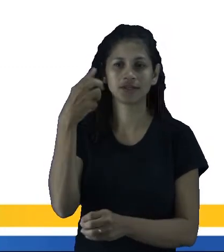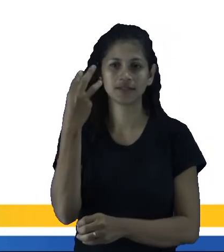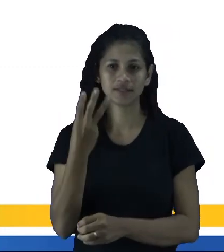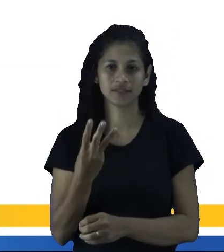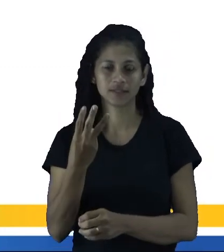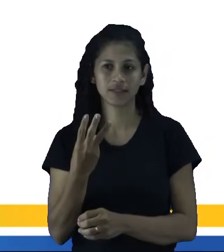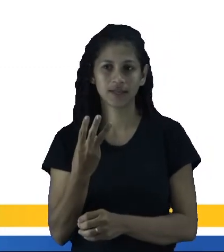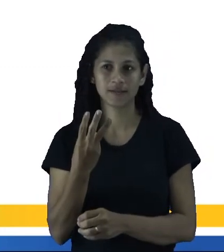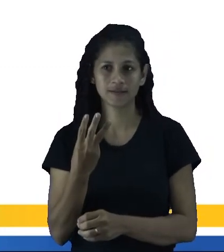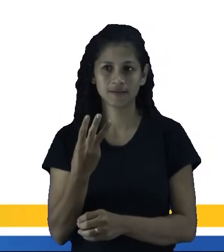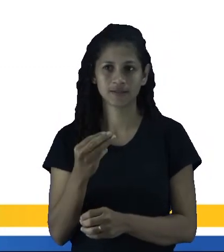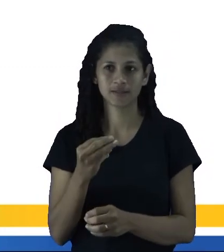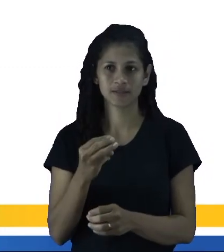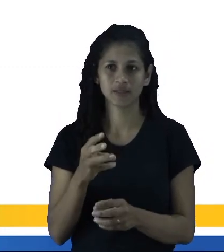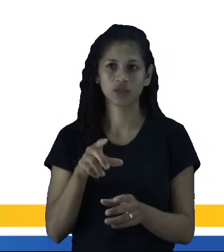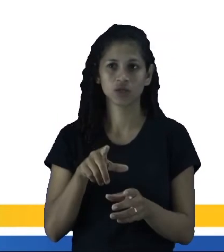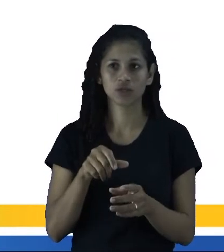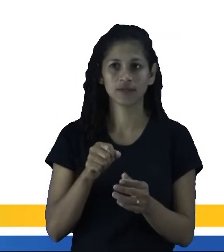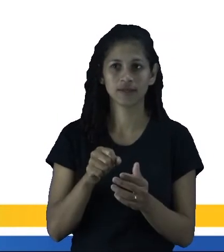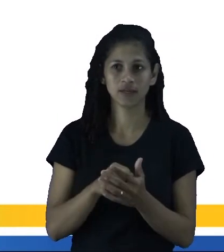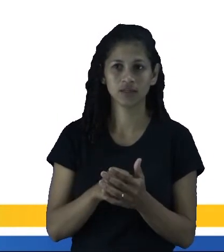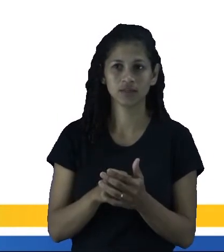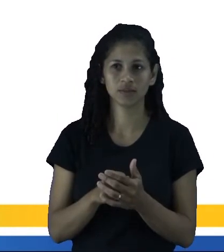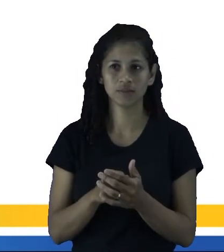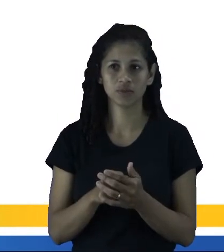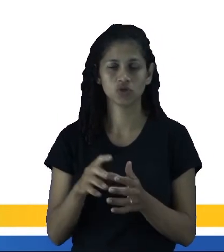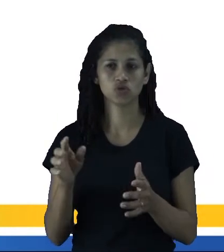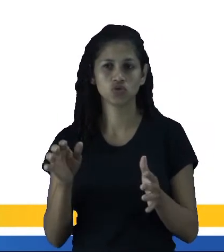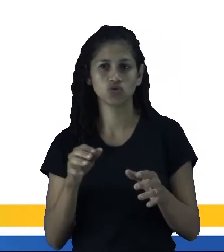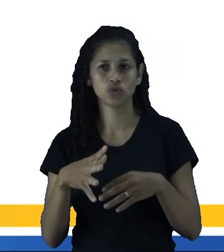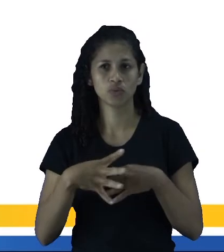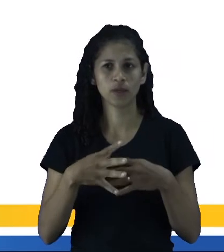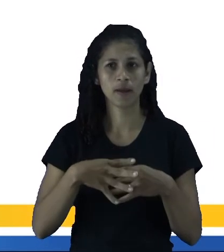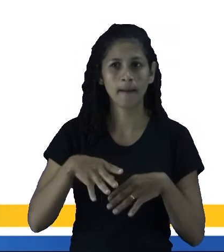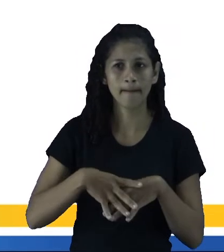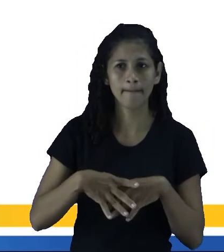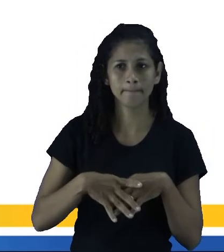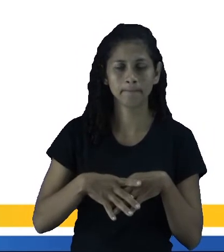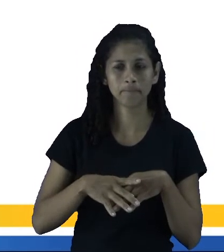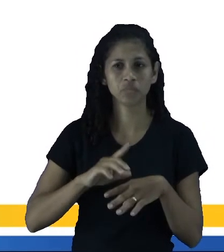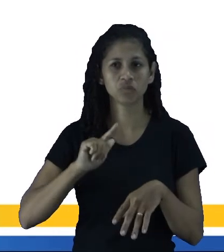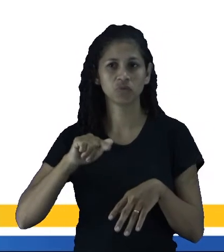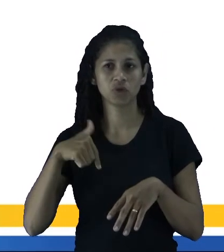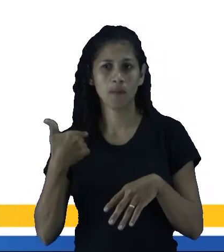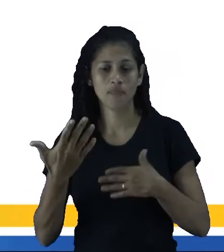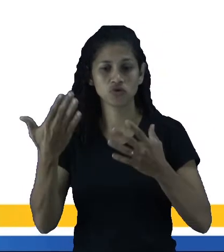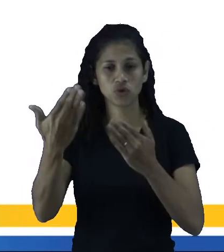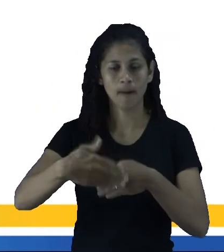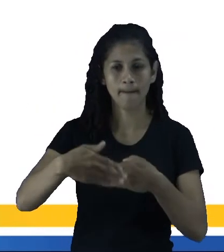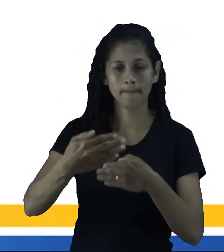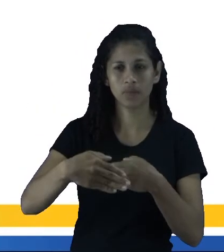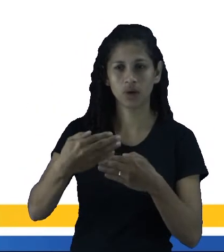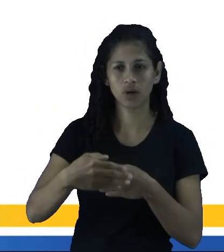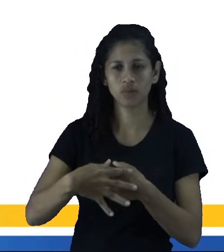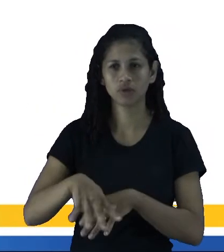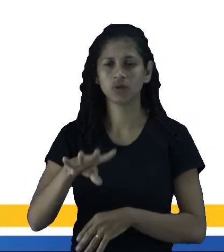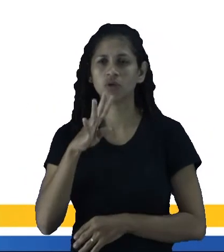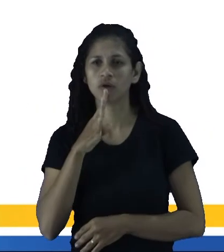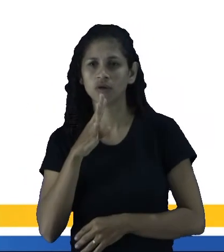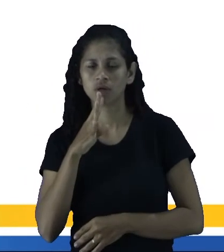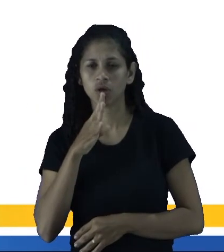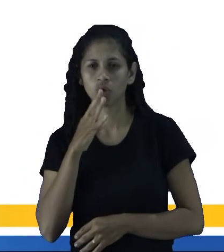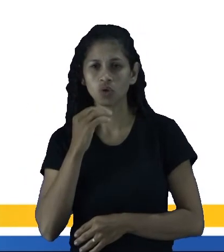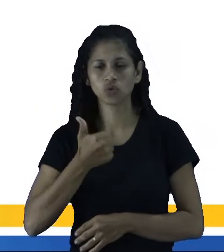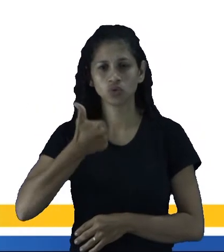para cada aluno entre os 10 primeiros colocados nas Olimpíadas de Matemática. Após a realização da prova e conhecendo os 10